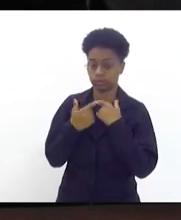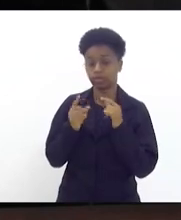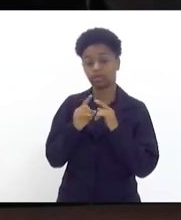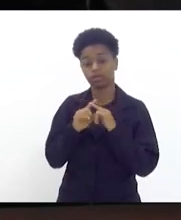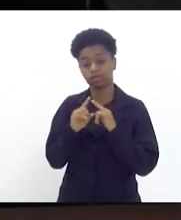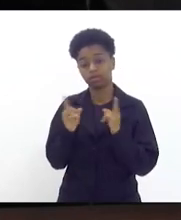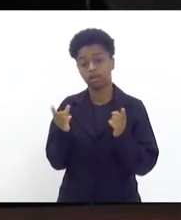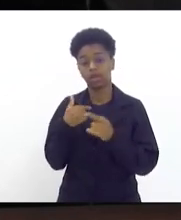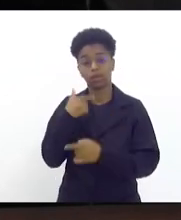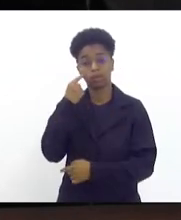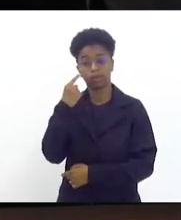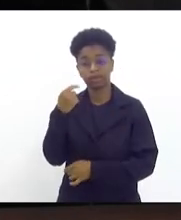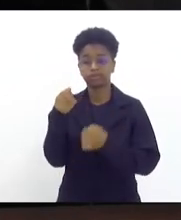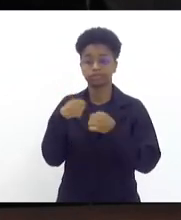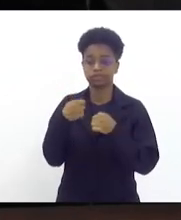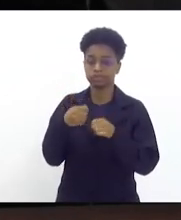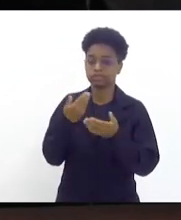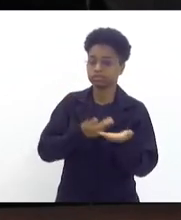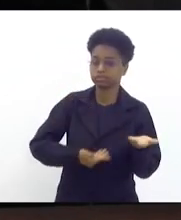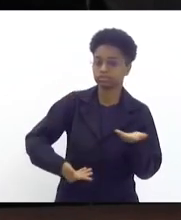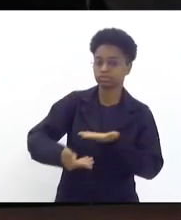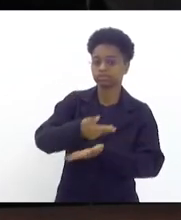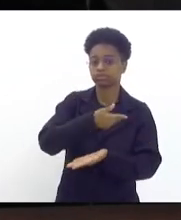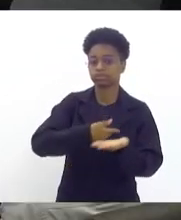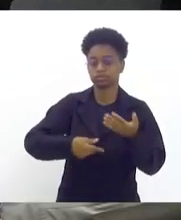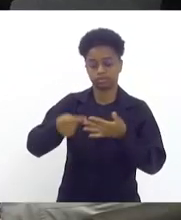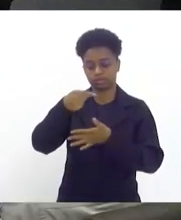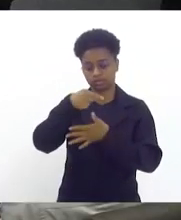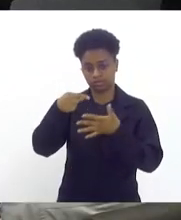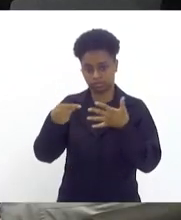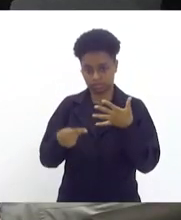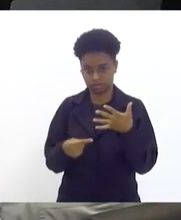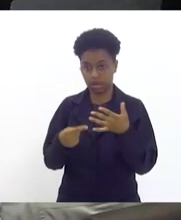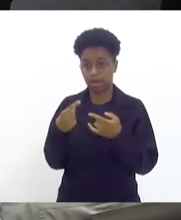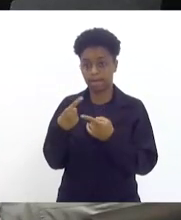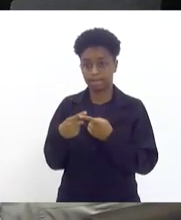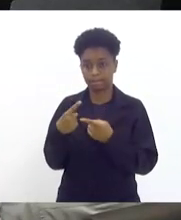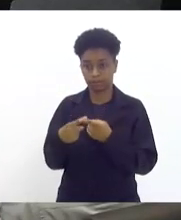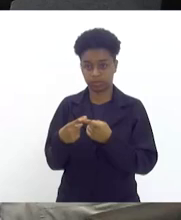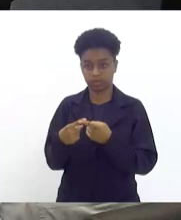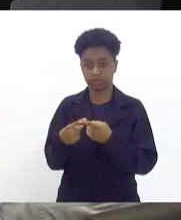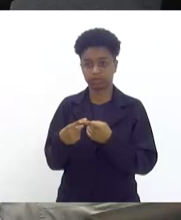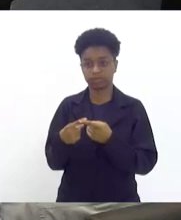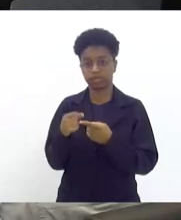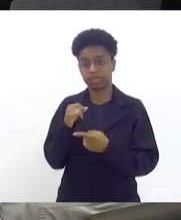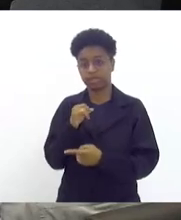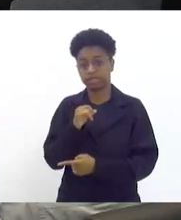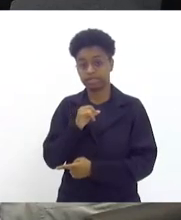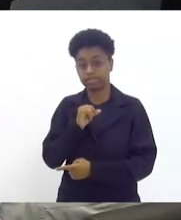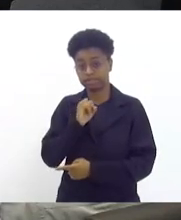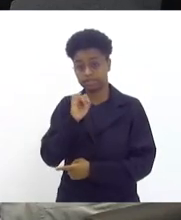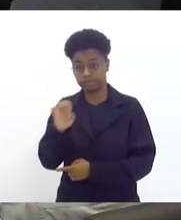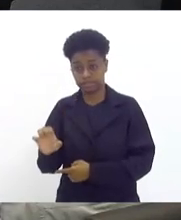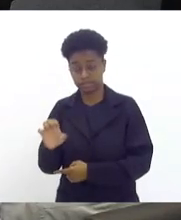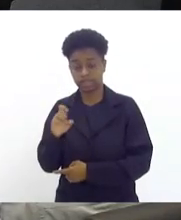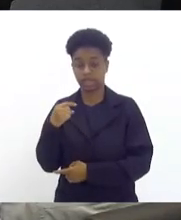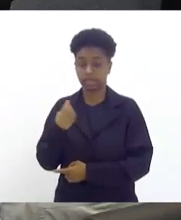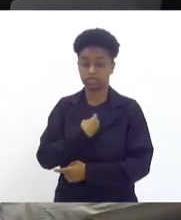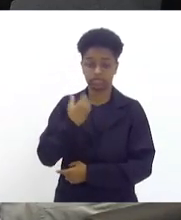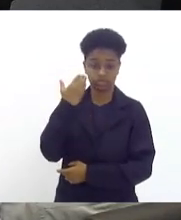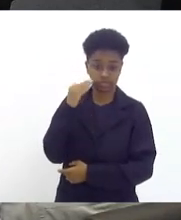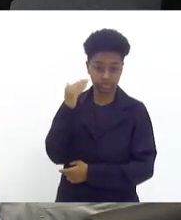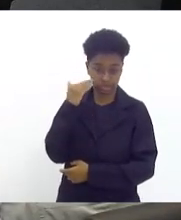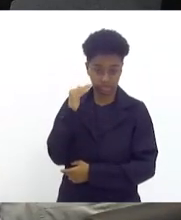tem que haver uma interlocução entre essas questões né porque se de um lado a gente entende